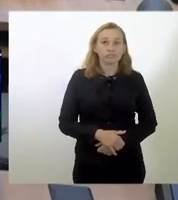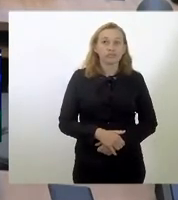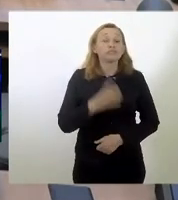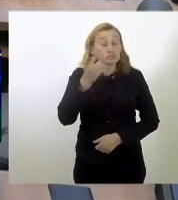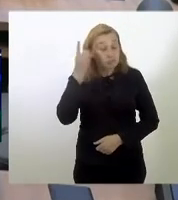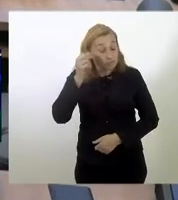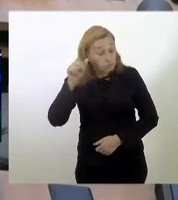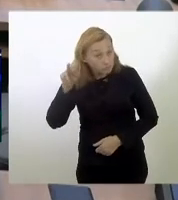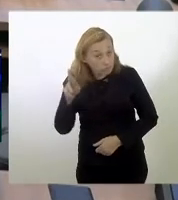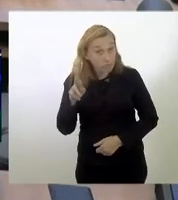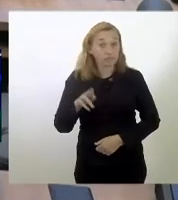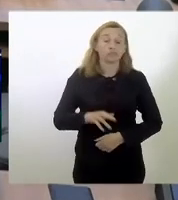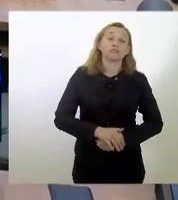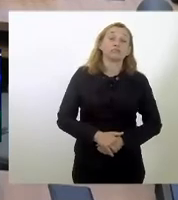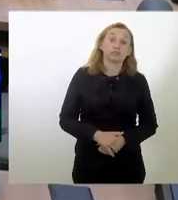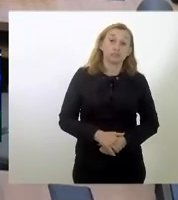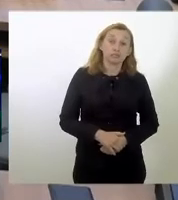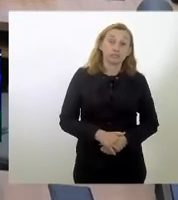Deputado Rosenberg.